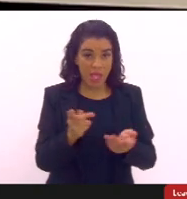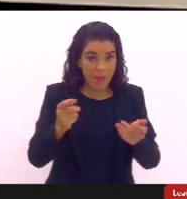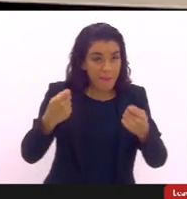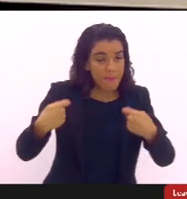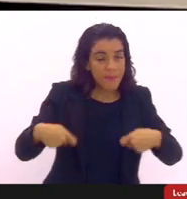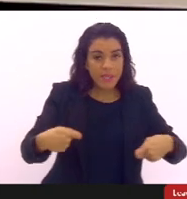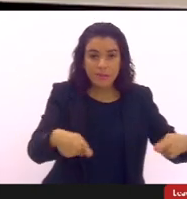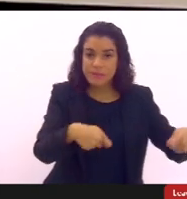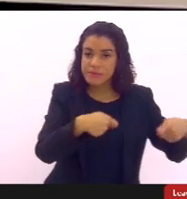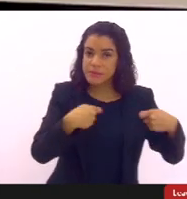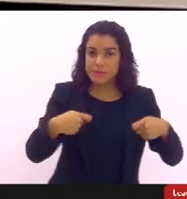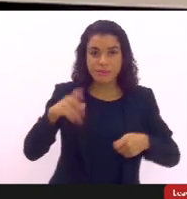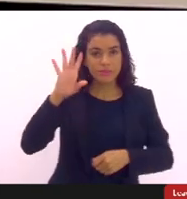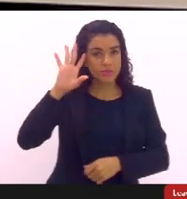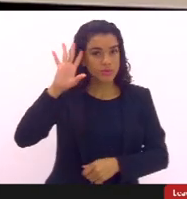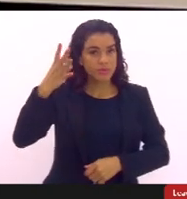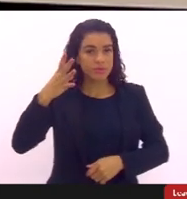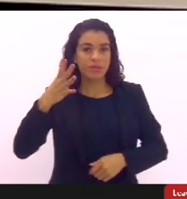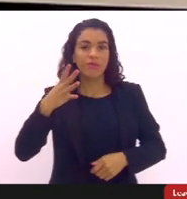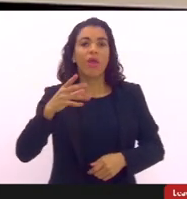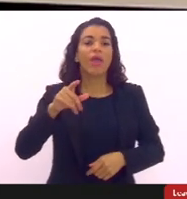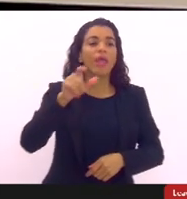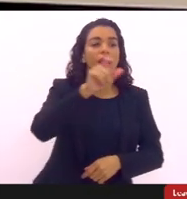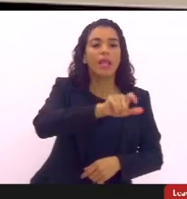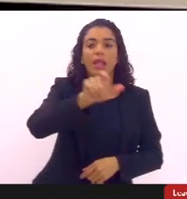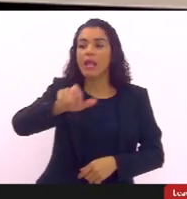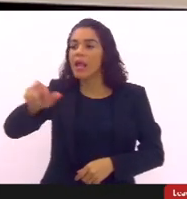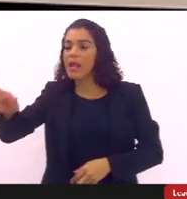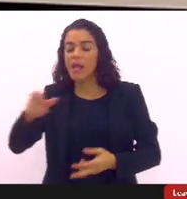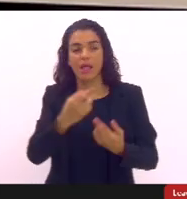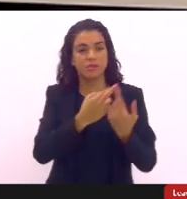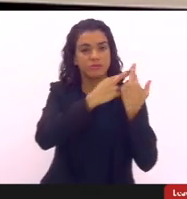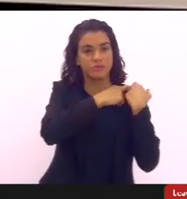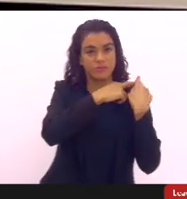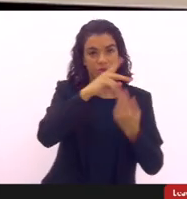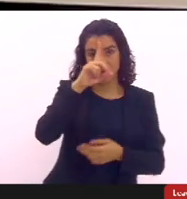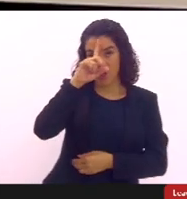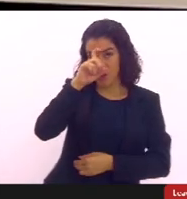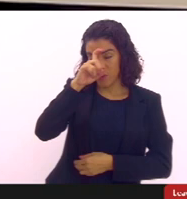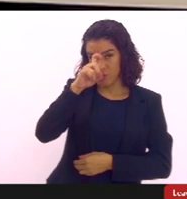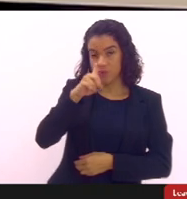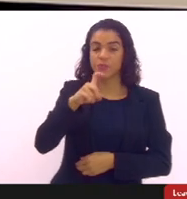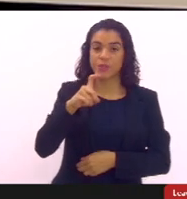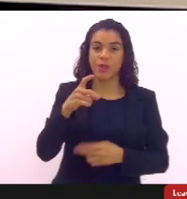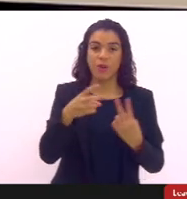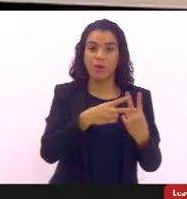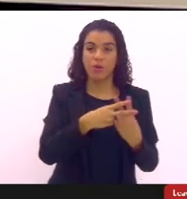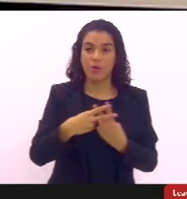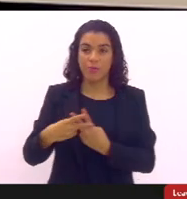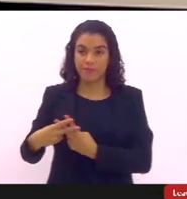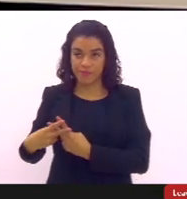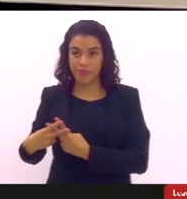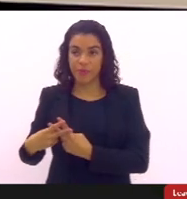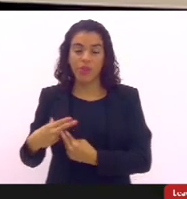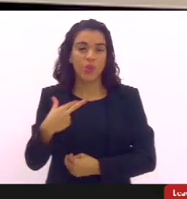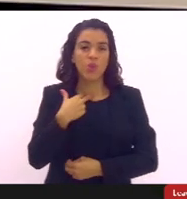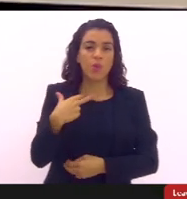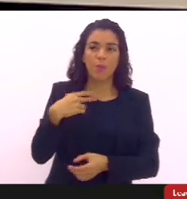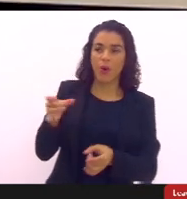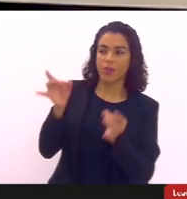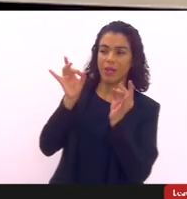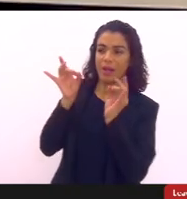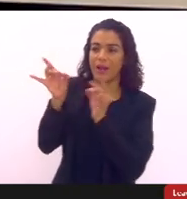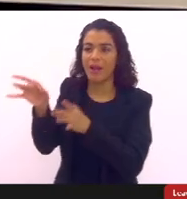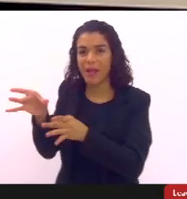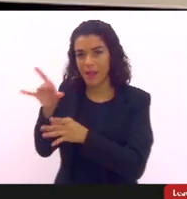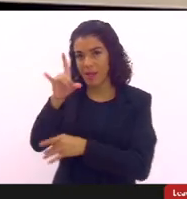preciso definir quem é o responsável pela gestão do Hospital Sanatório Penal. Não é possível abrir mão do Hospital Sanatório Penal como um